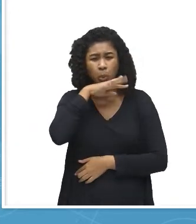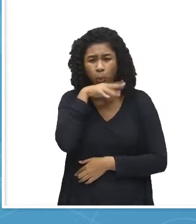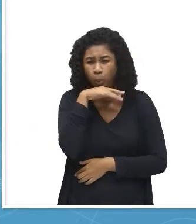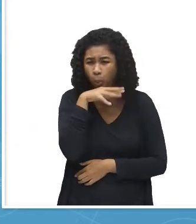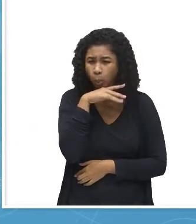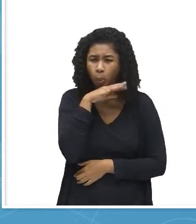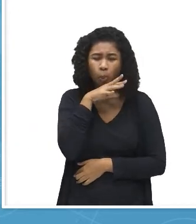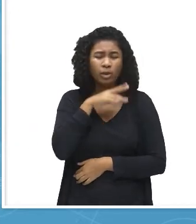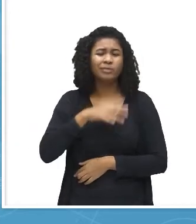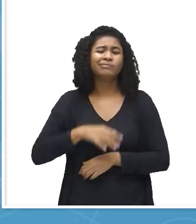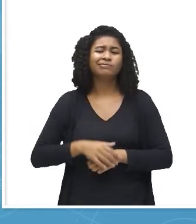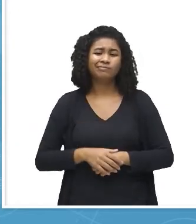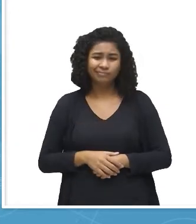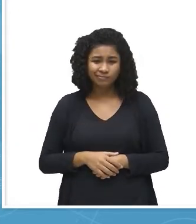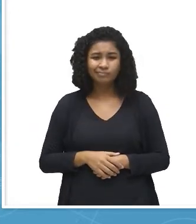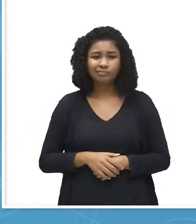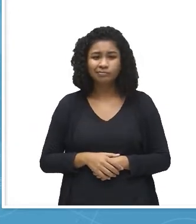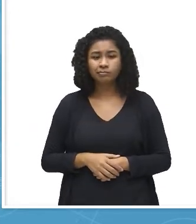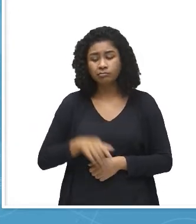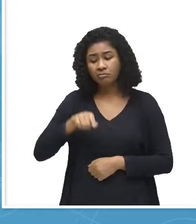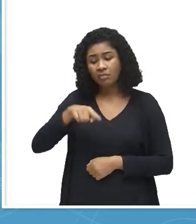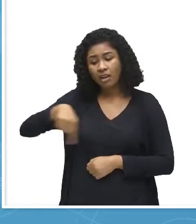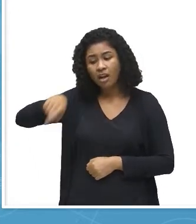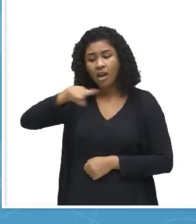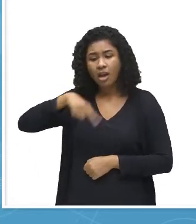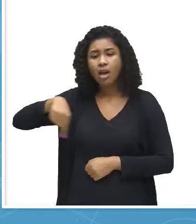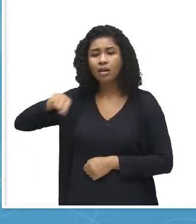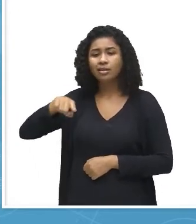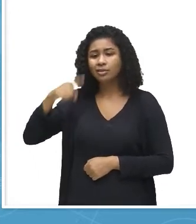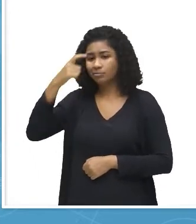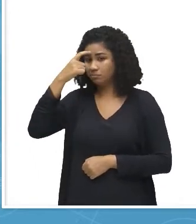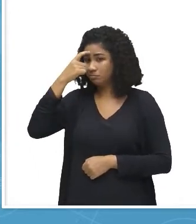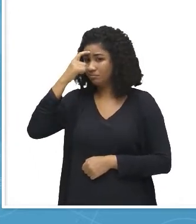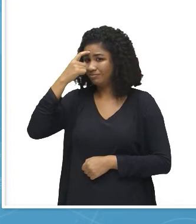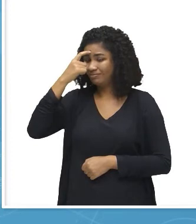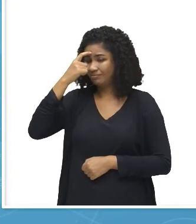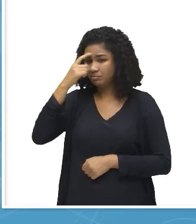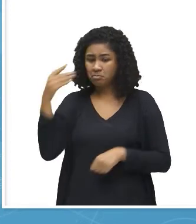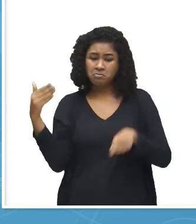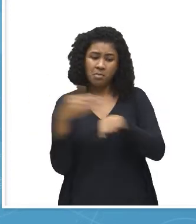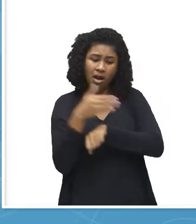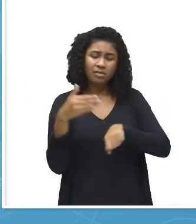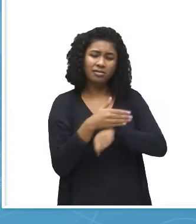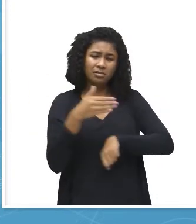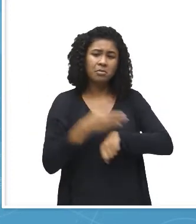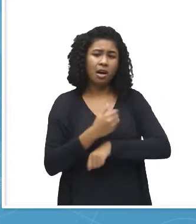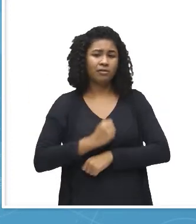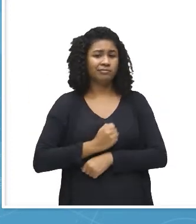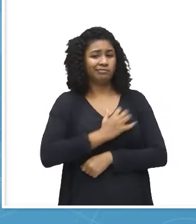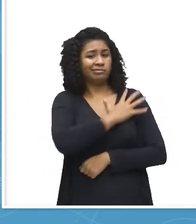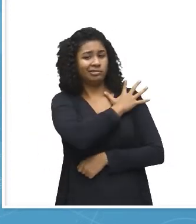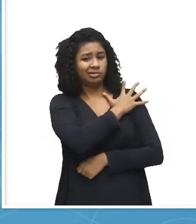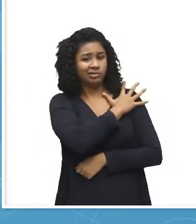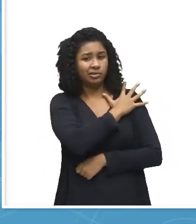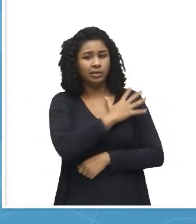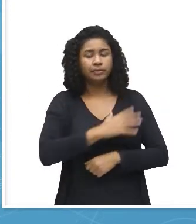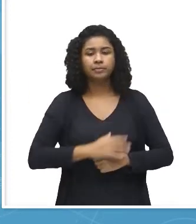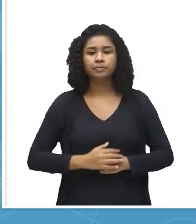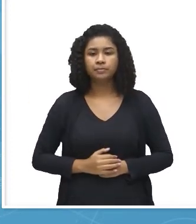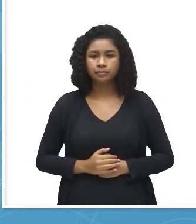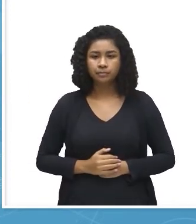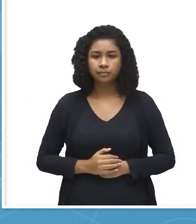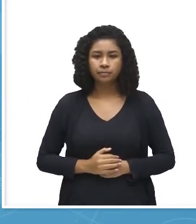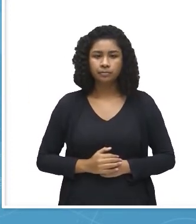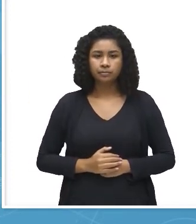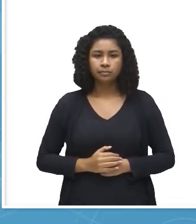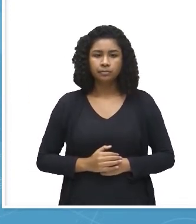os cidadãos indianos, participantes ali do exército da companhia britânica. Vamos lá, gente, adiante.